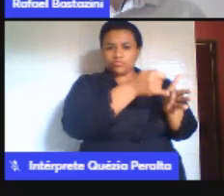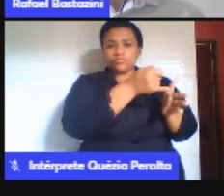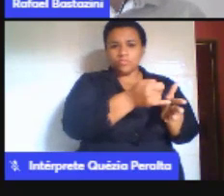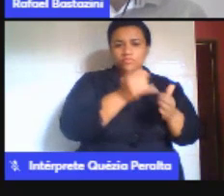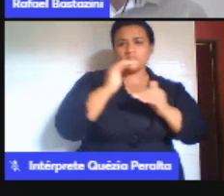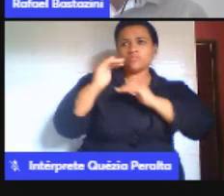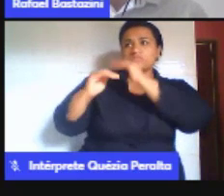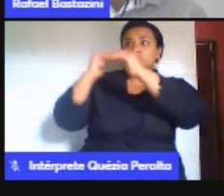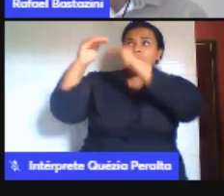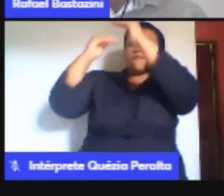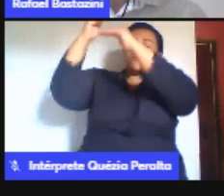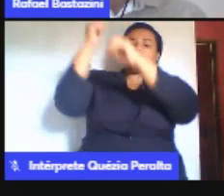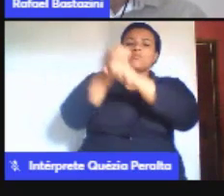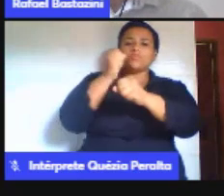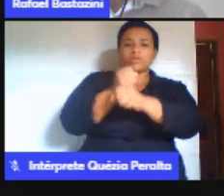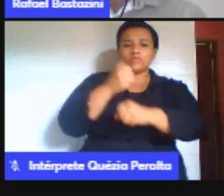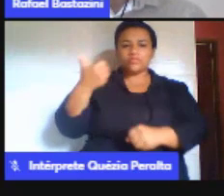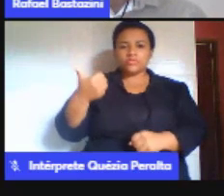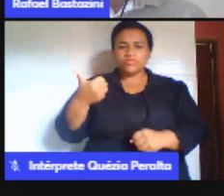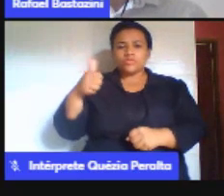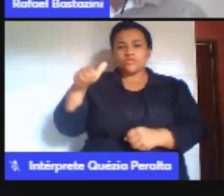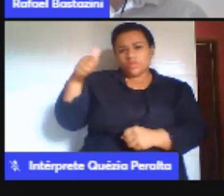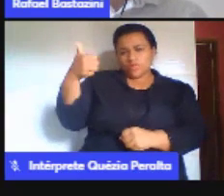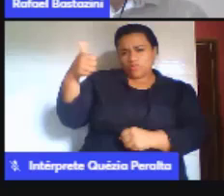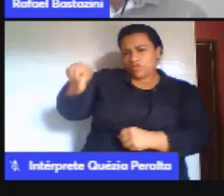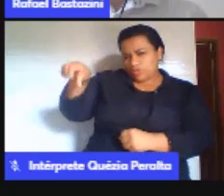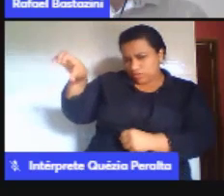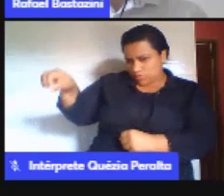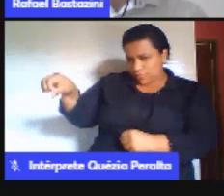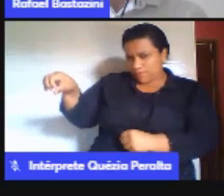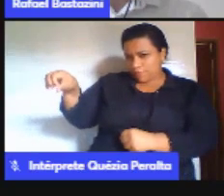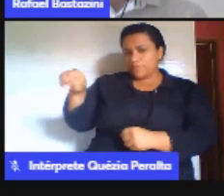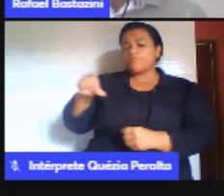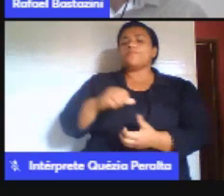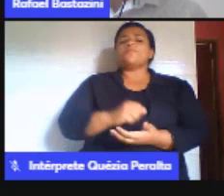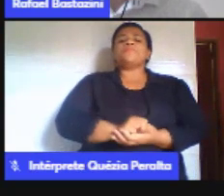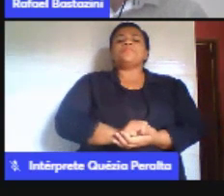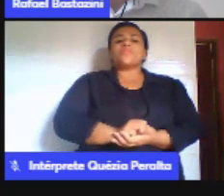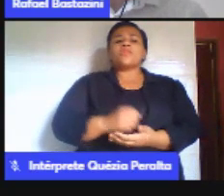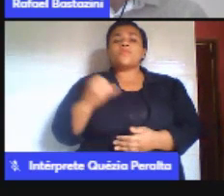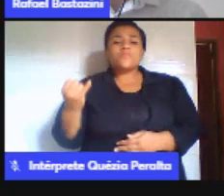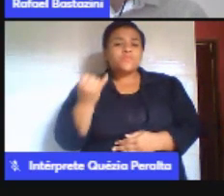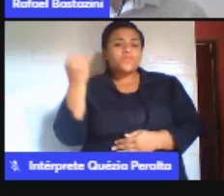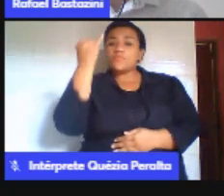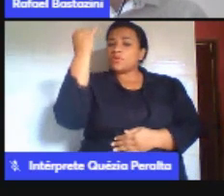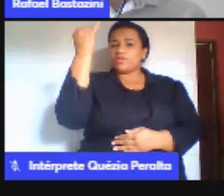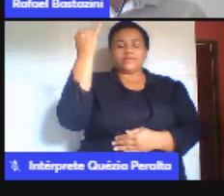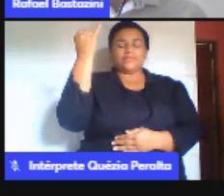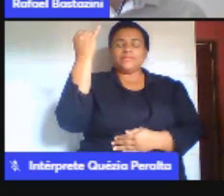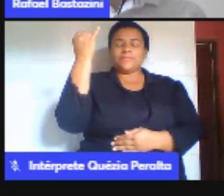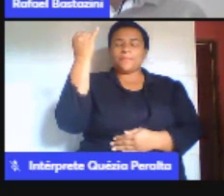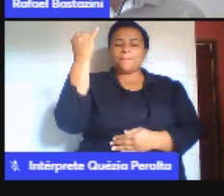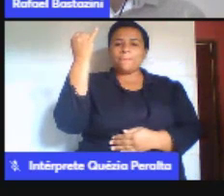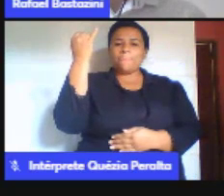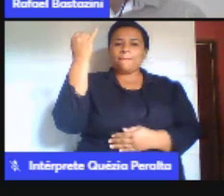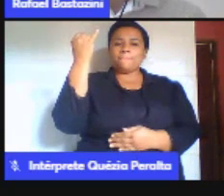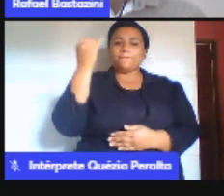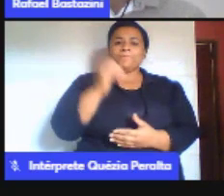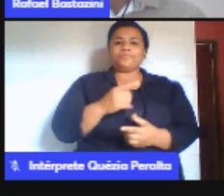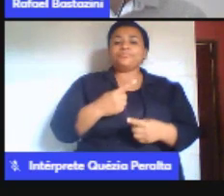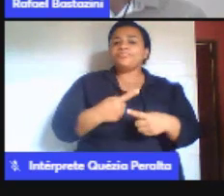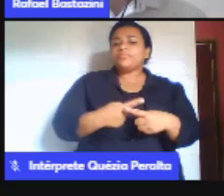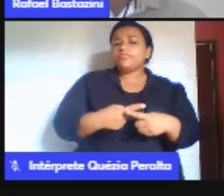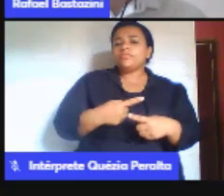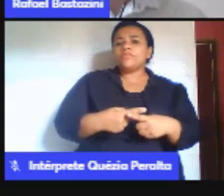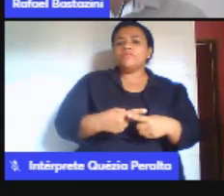de 2019 e que tem uma importância muito grande, porque